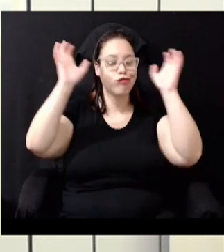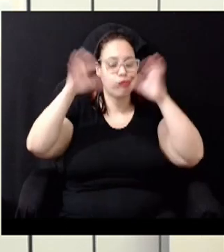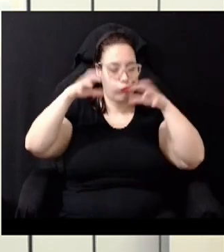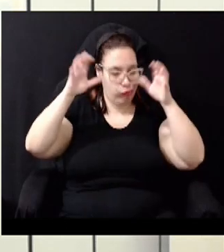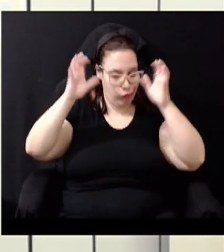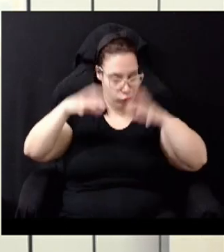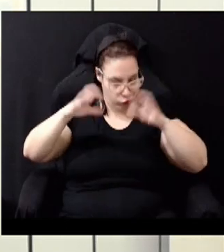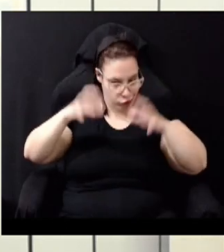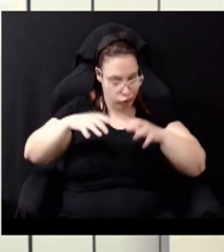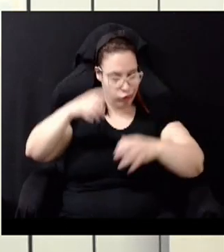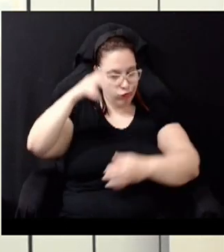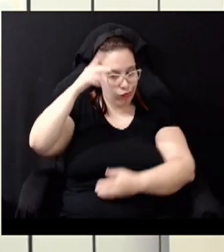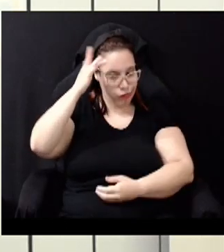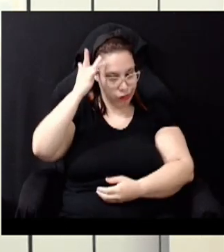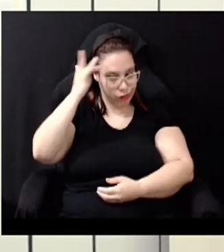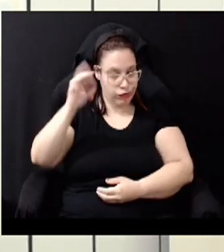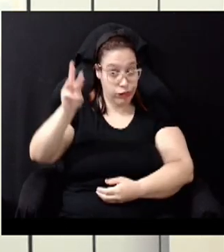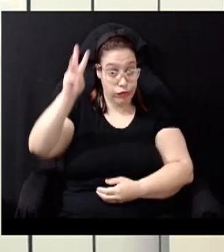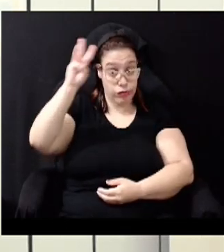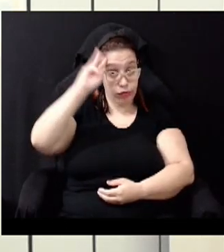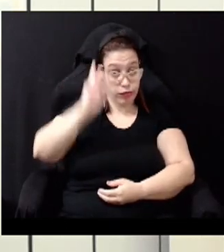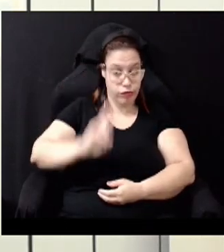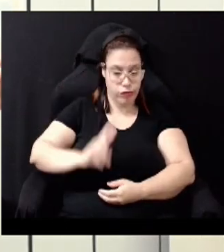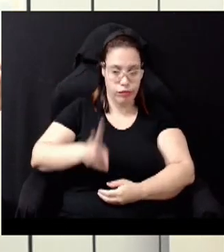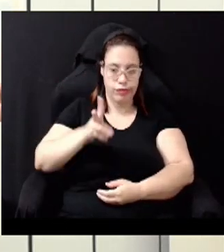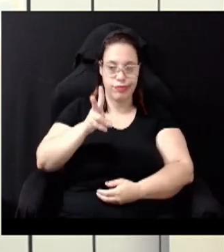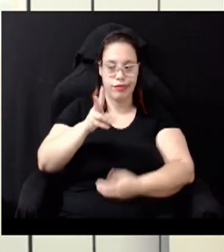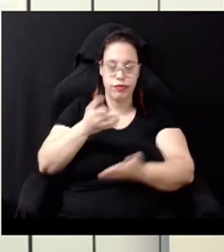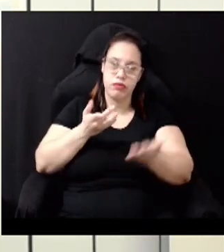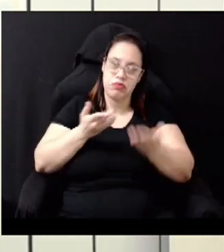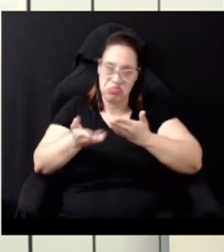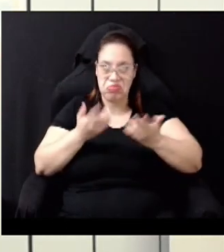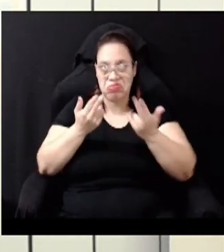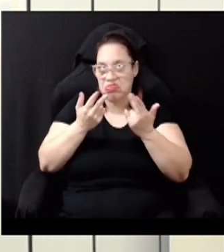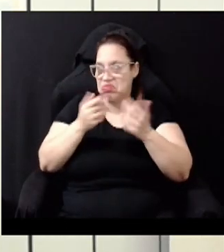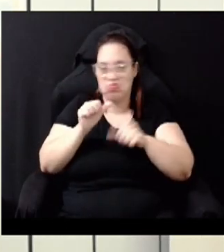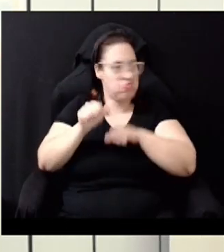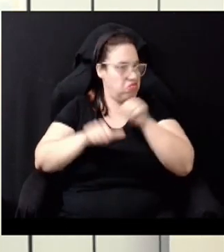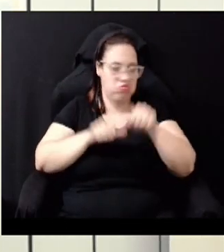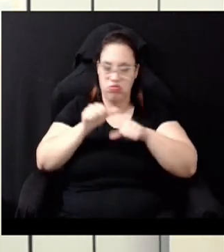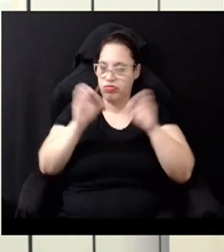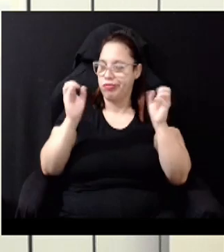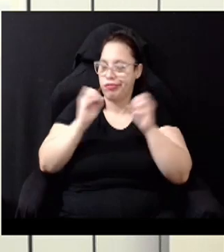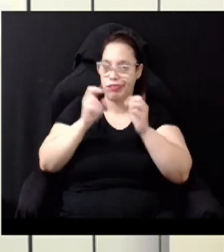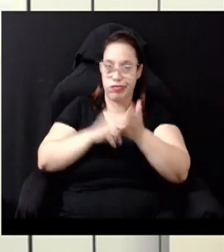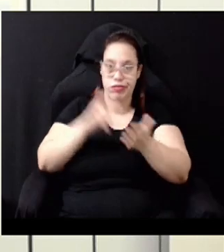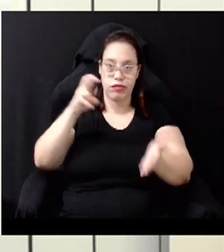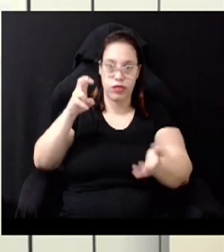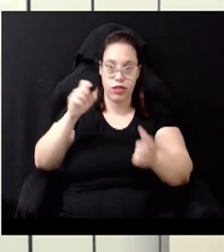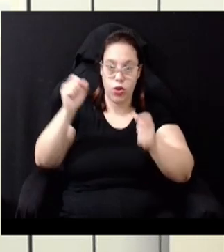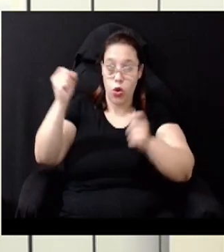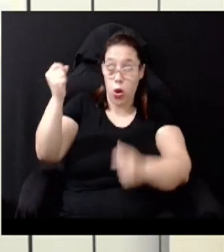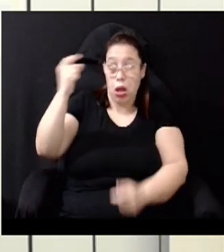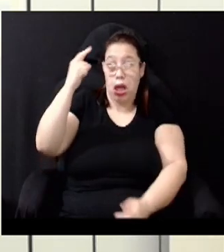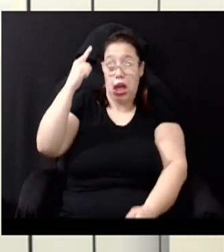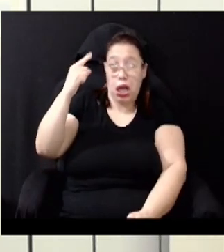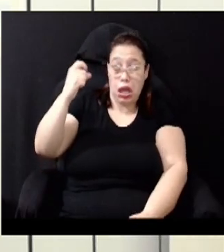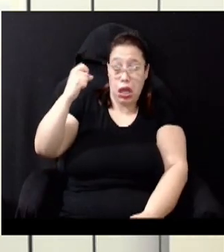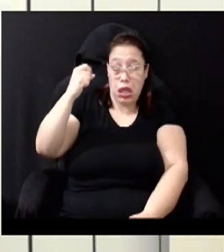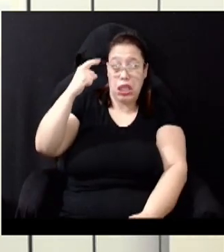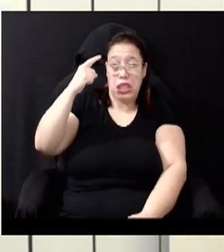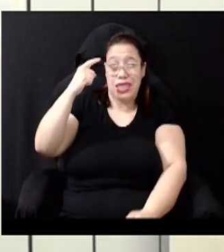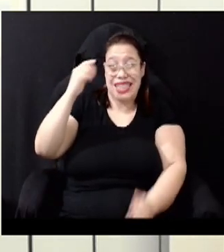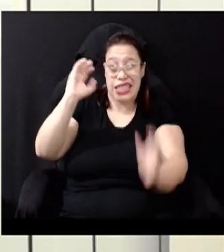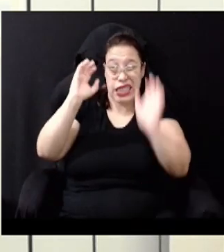Amanhã, terça-feira, segue este panorama, não muda. Pela manhã o sol tenta aparecer, mas entre muitas